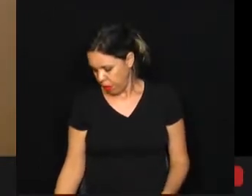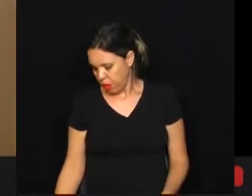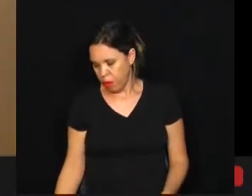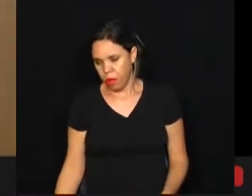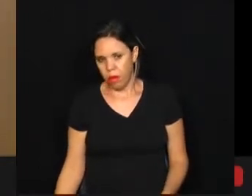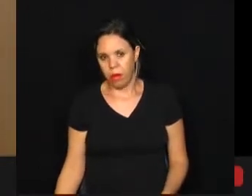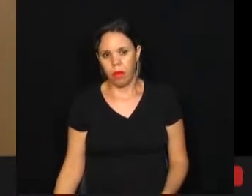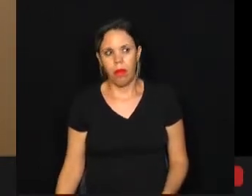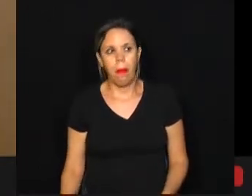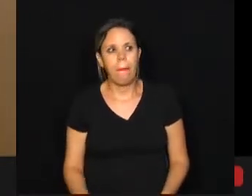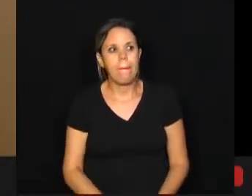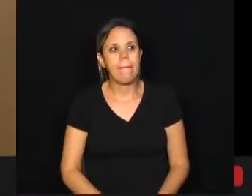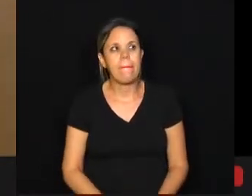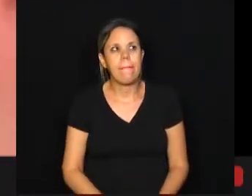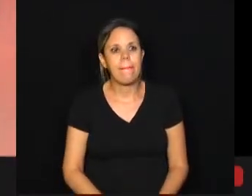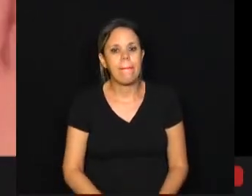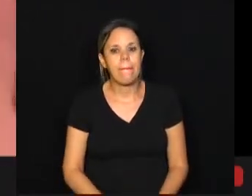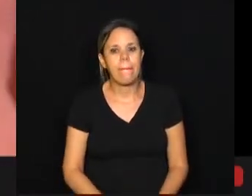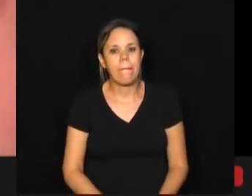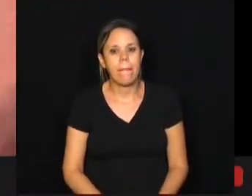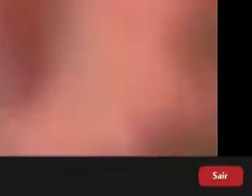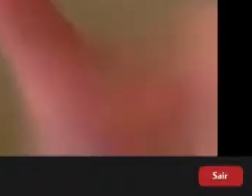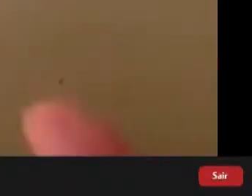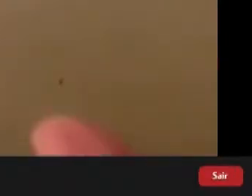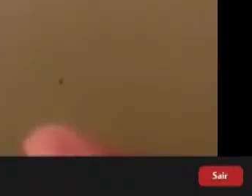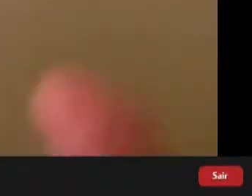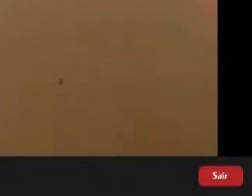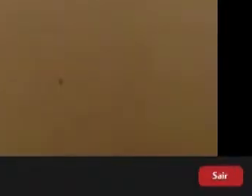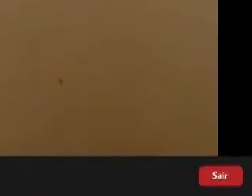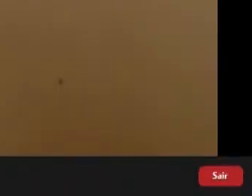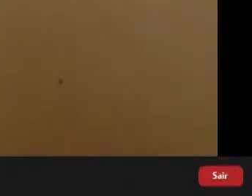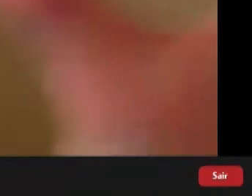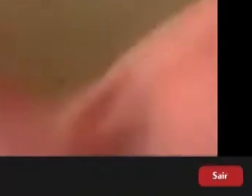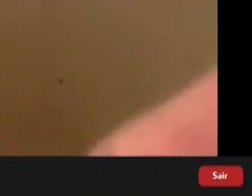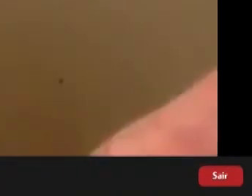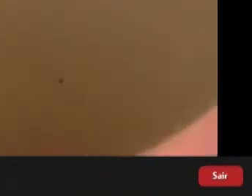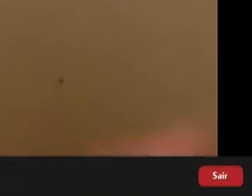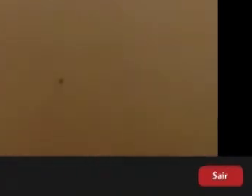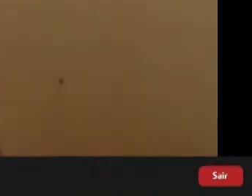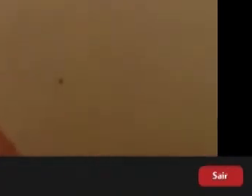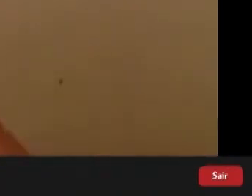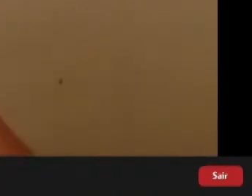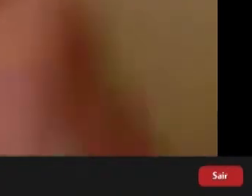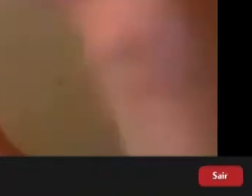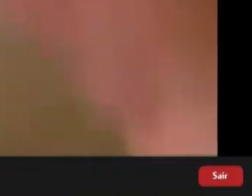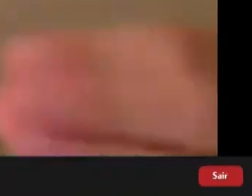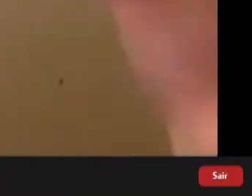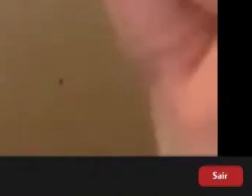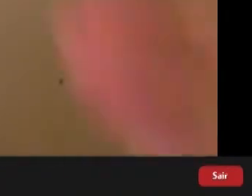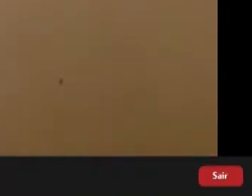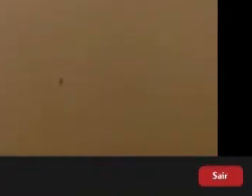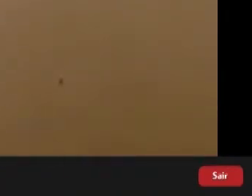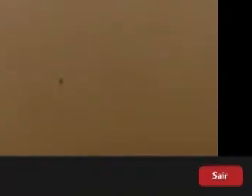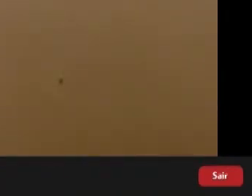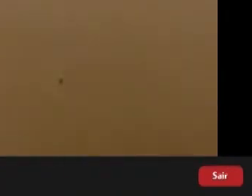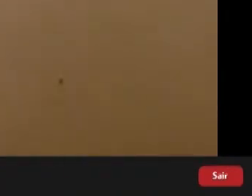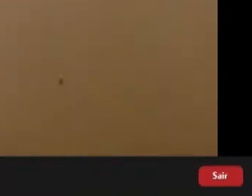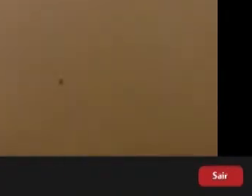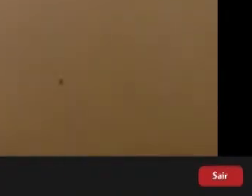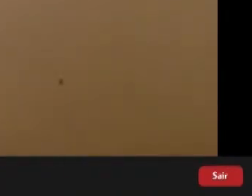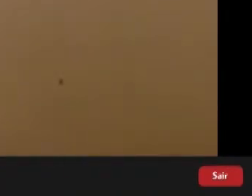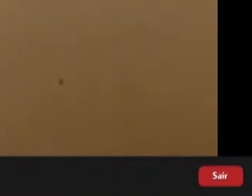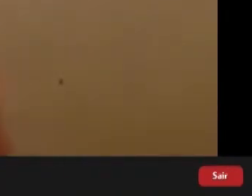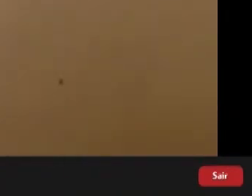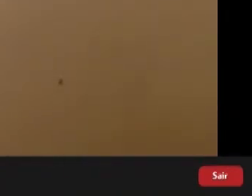Não é, o diálogo pressupõe, eu vou dar o meu lado da história, você vai dar o seu lado da história, e nós vamos chegar a um